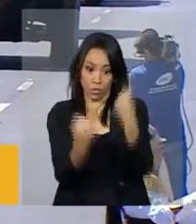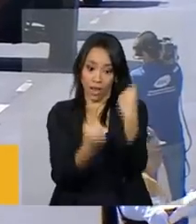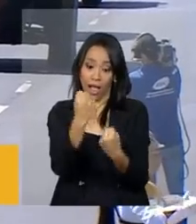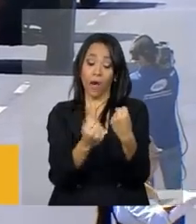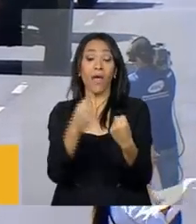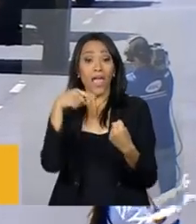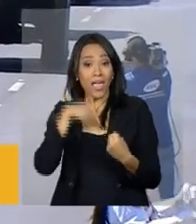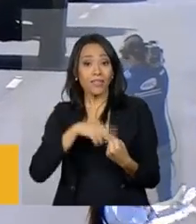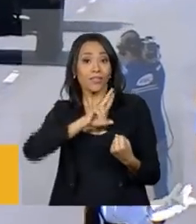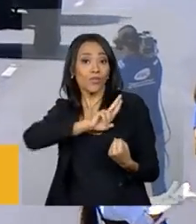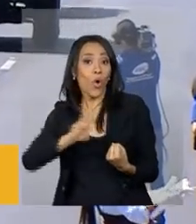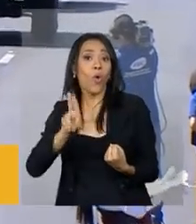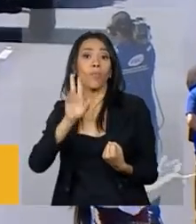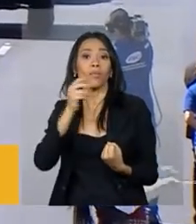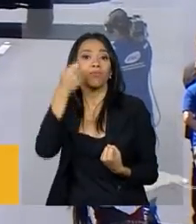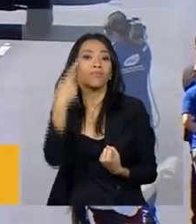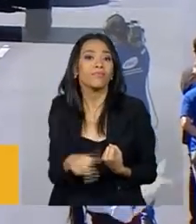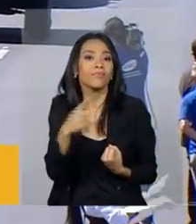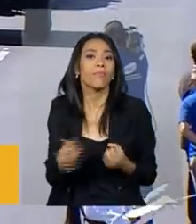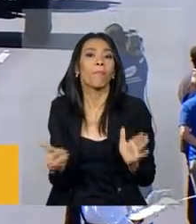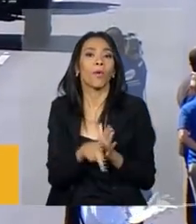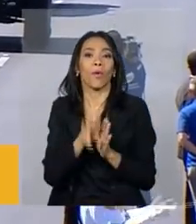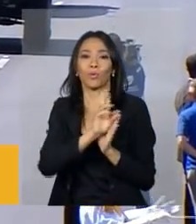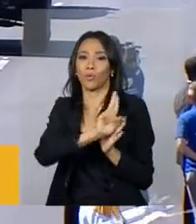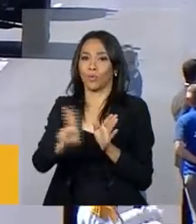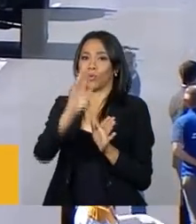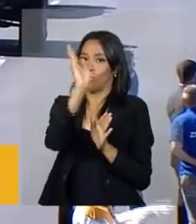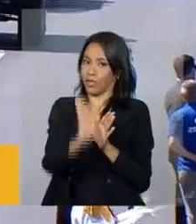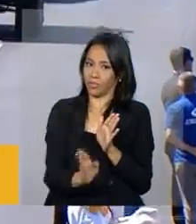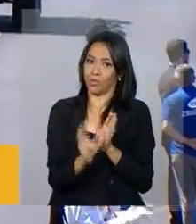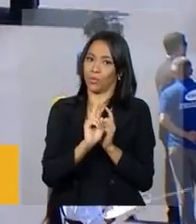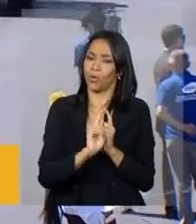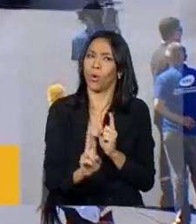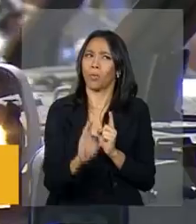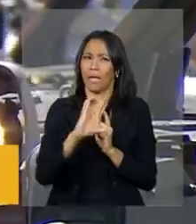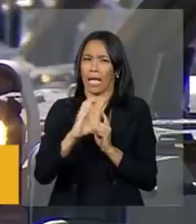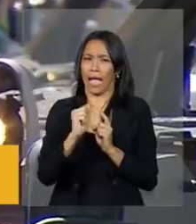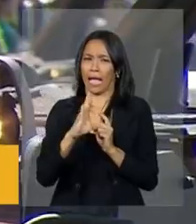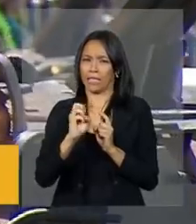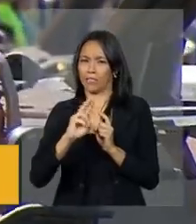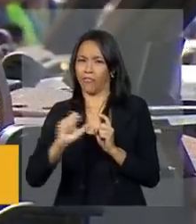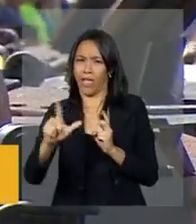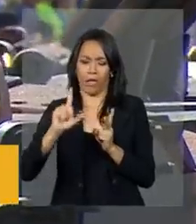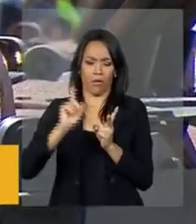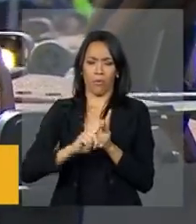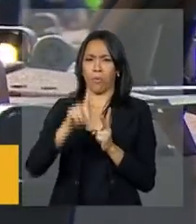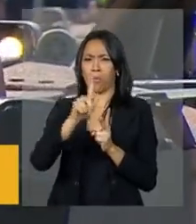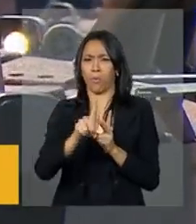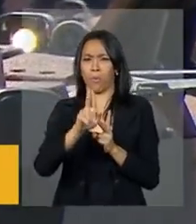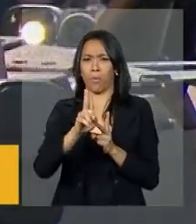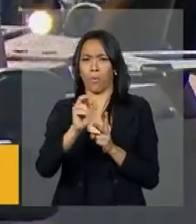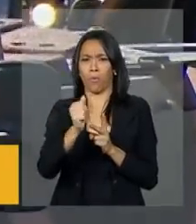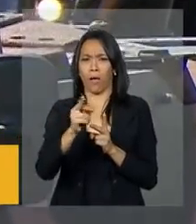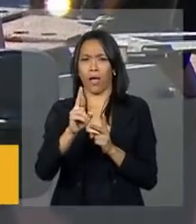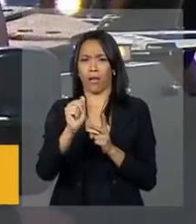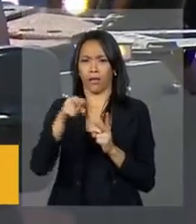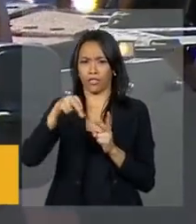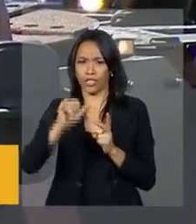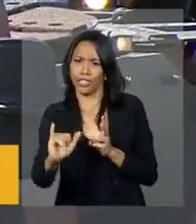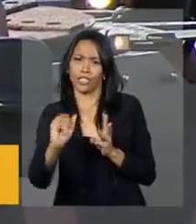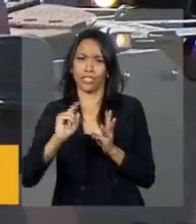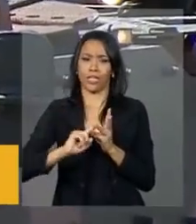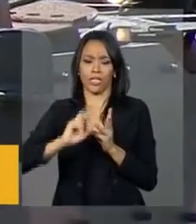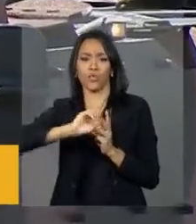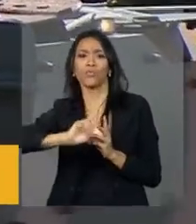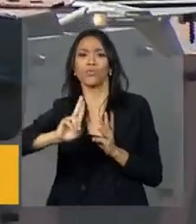sempre muito ligados ao Brasil, né? Urutu, Cascavel, Guarani. Exatamente, isso aí é uma máxima das nossas